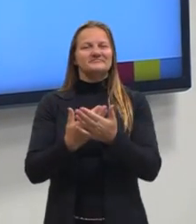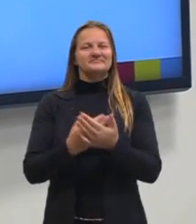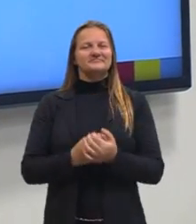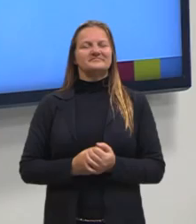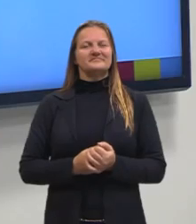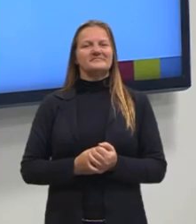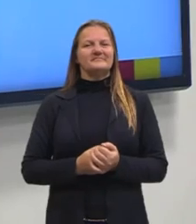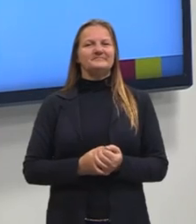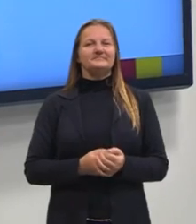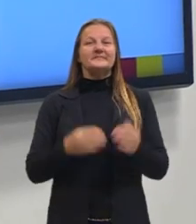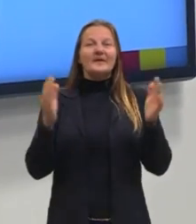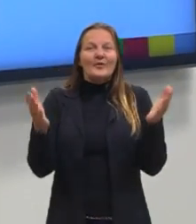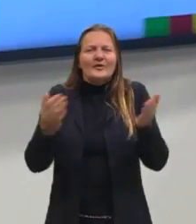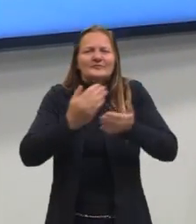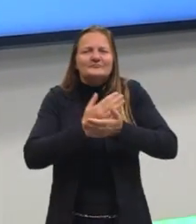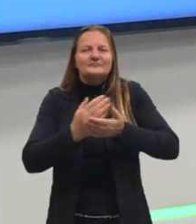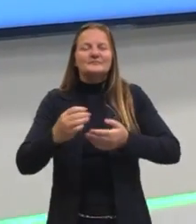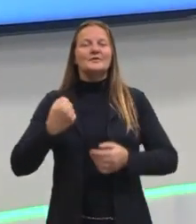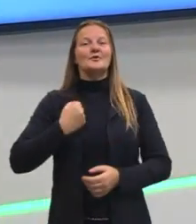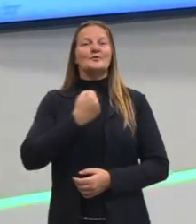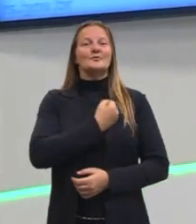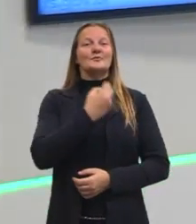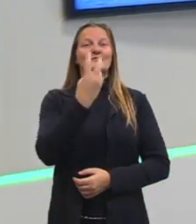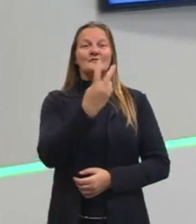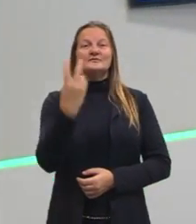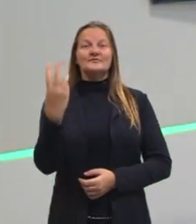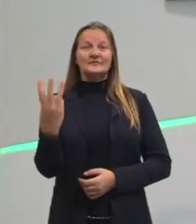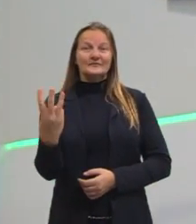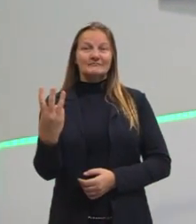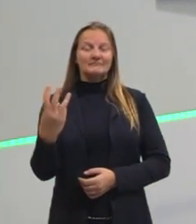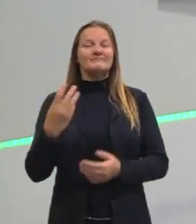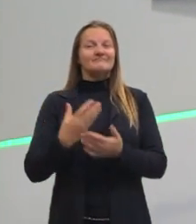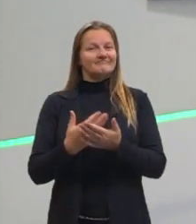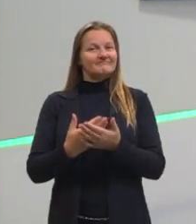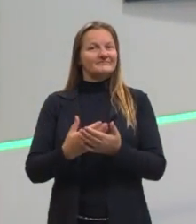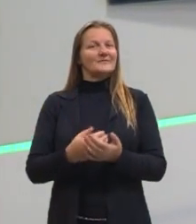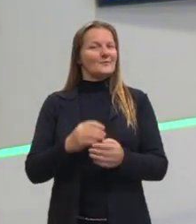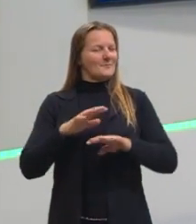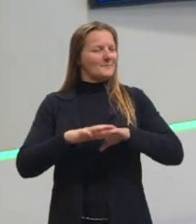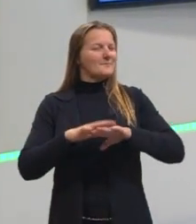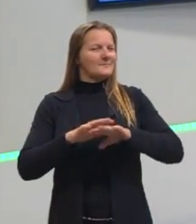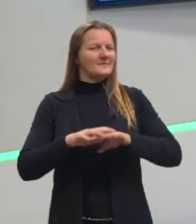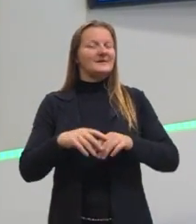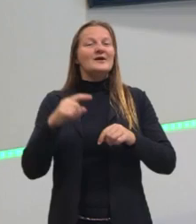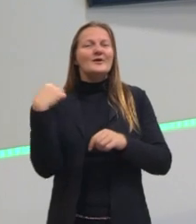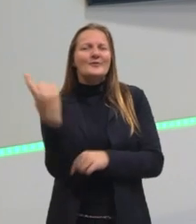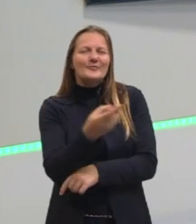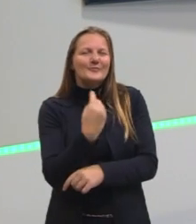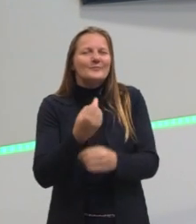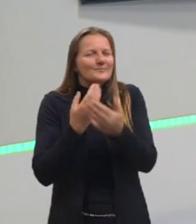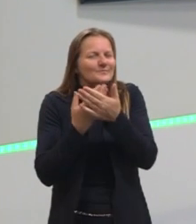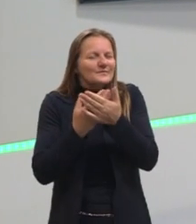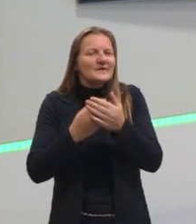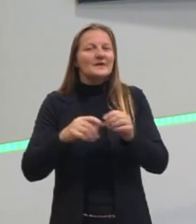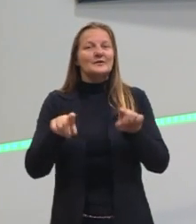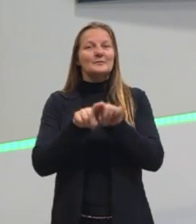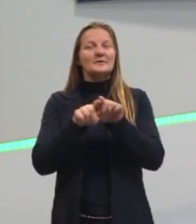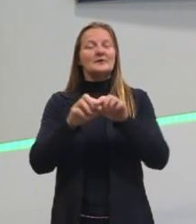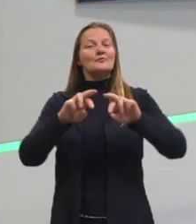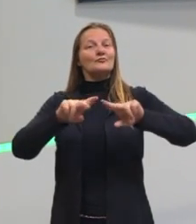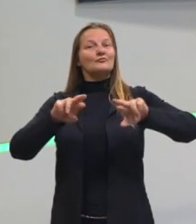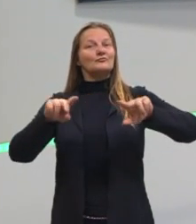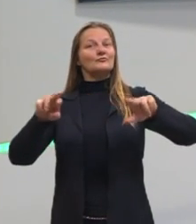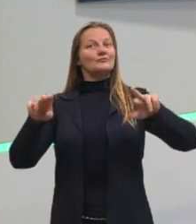e agora nós vamos para nossa aula de número 23 onde nós vamos estudar então além das operações